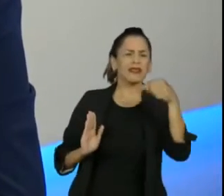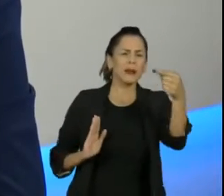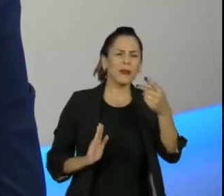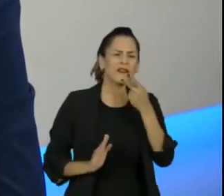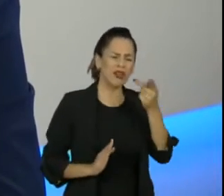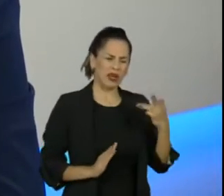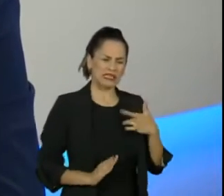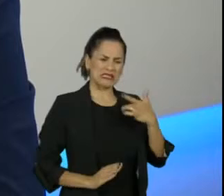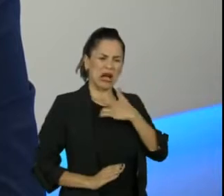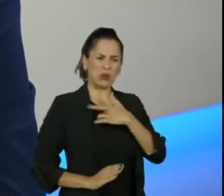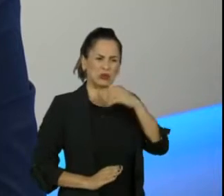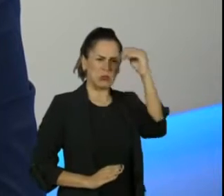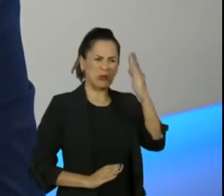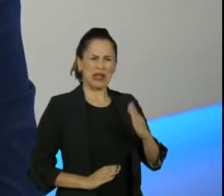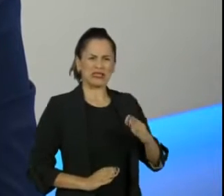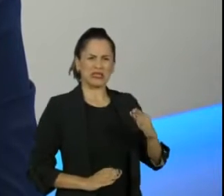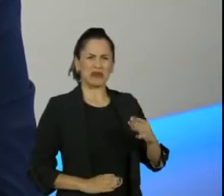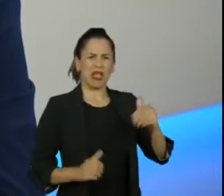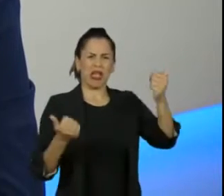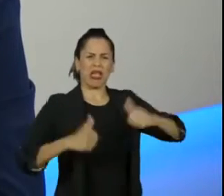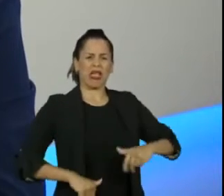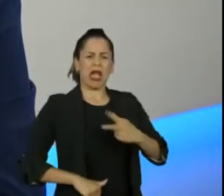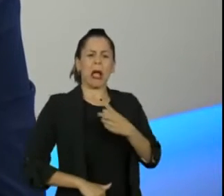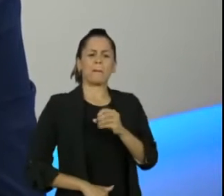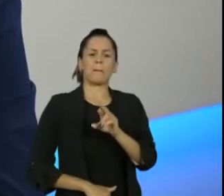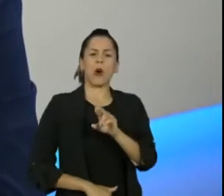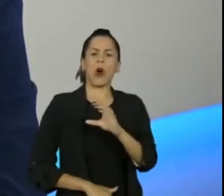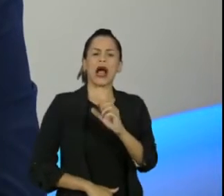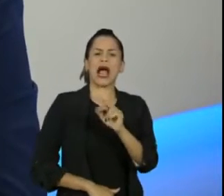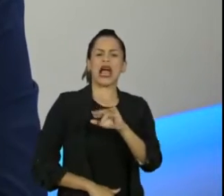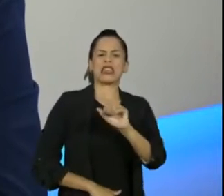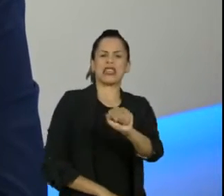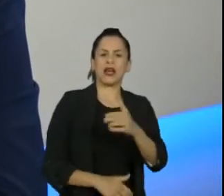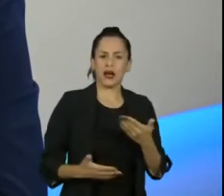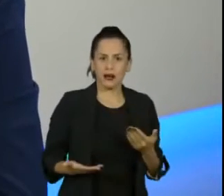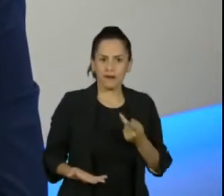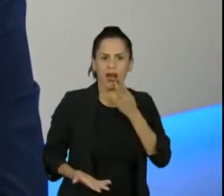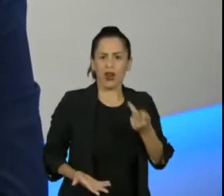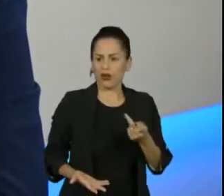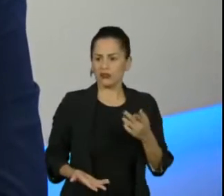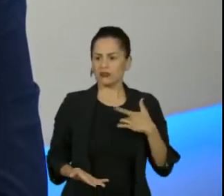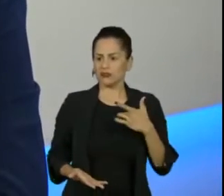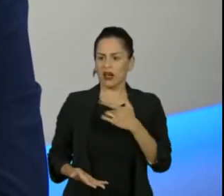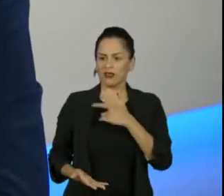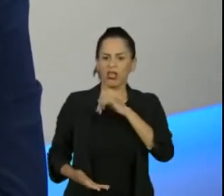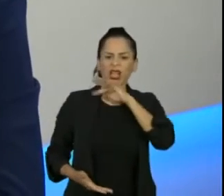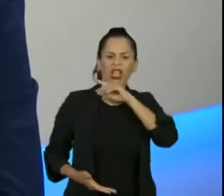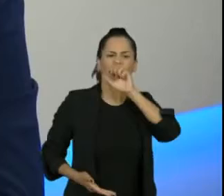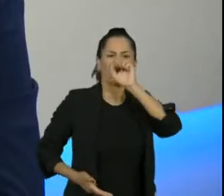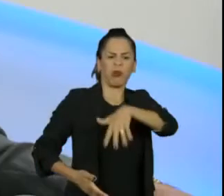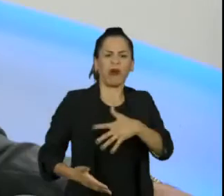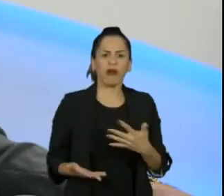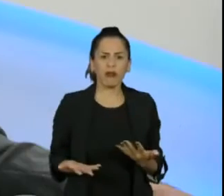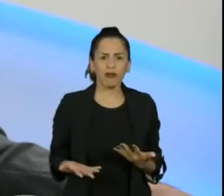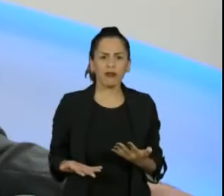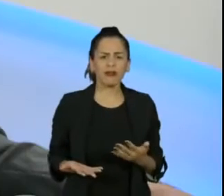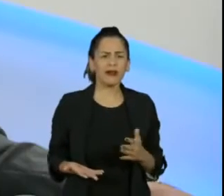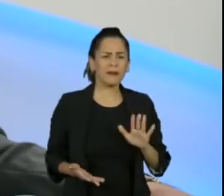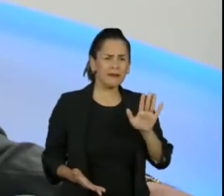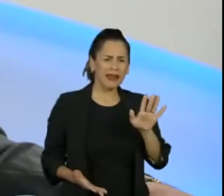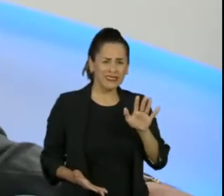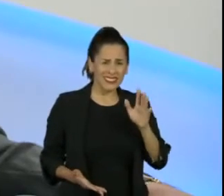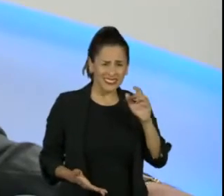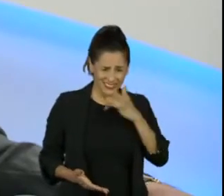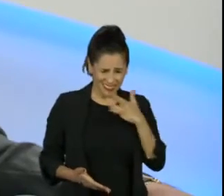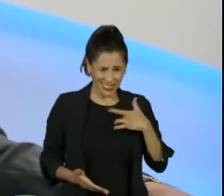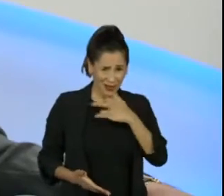sendo uma porcaria a saúde pública. Por que a saúde pública no Brasil é uma porcaria e por que mesmo com 30% do orçamento não